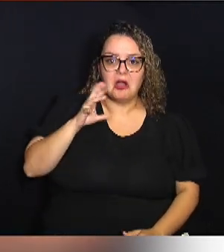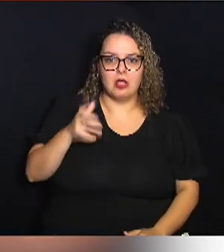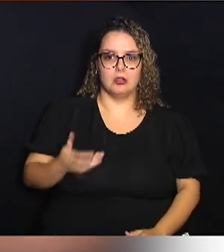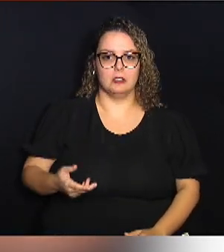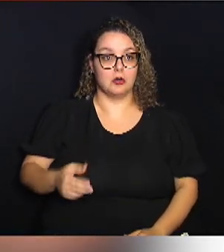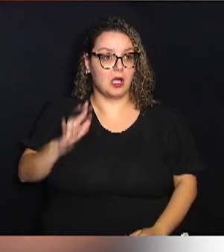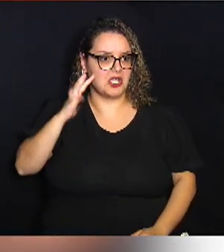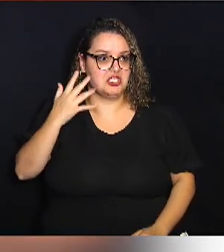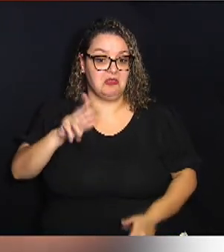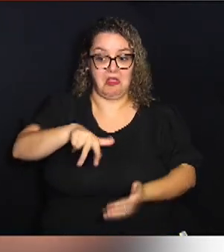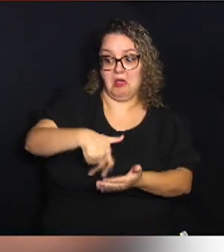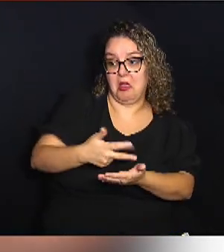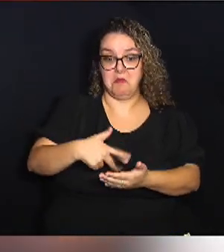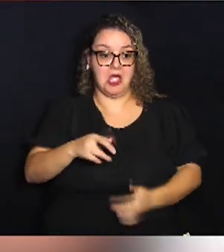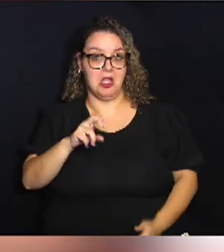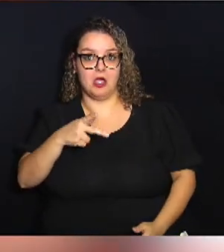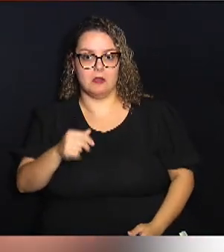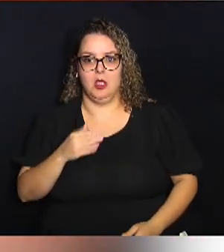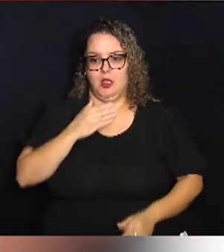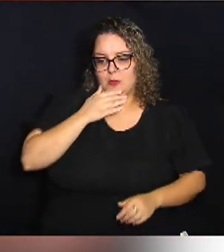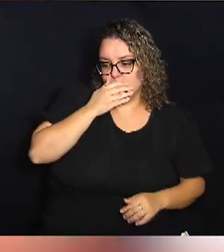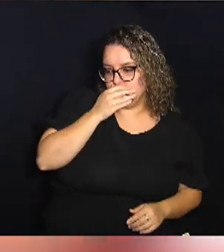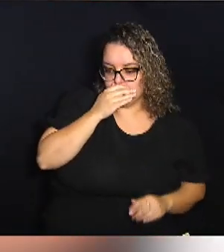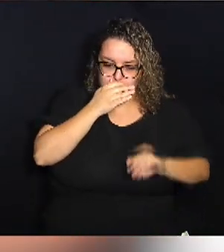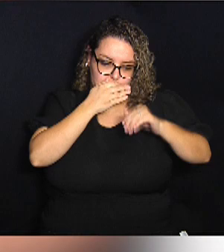rap. Enquanto ela falava, já puxei um beatbox.